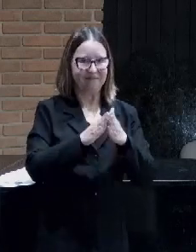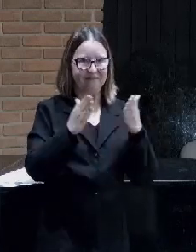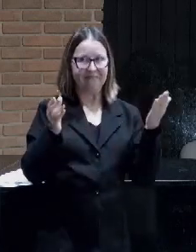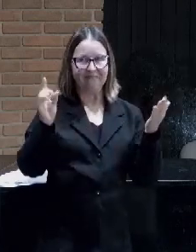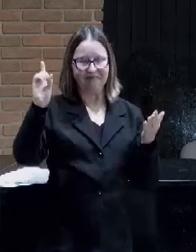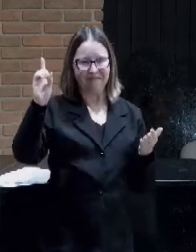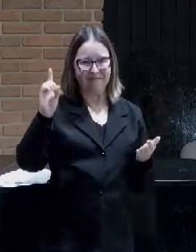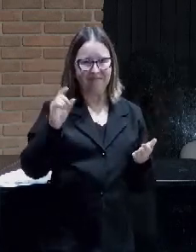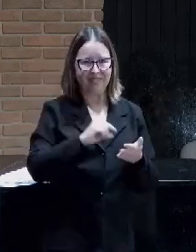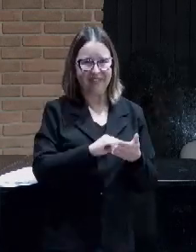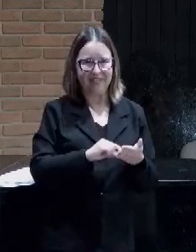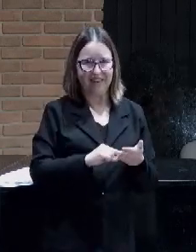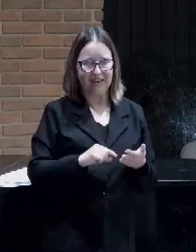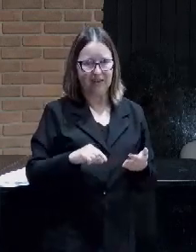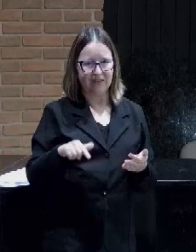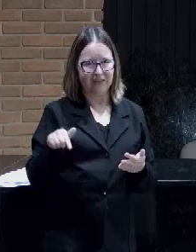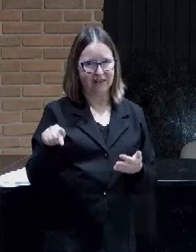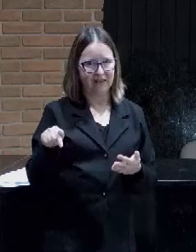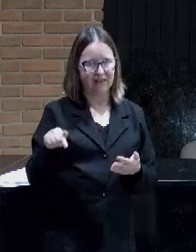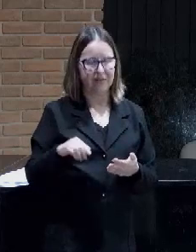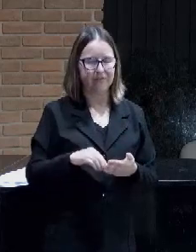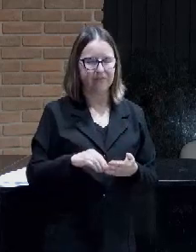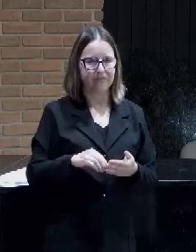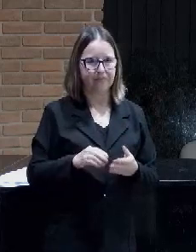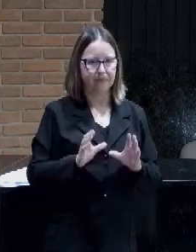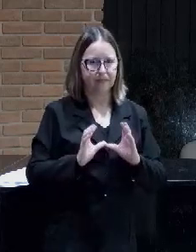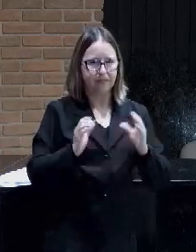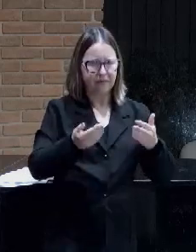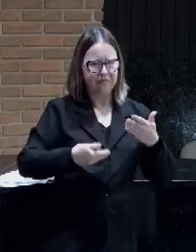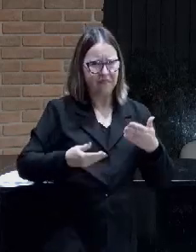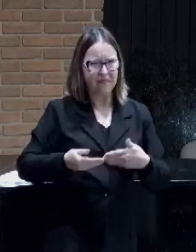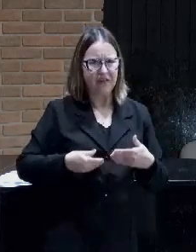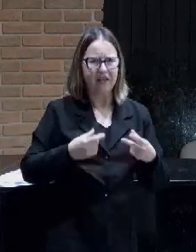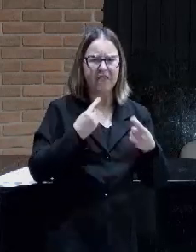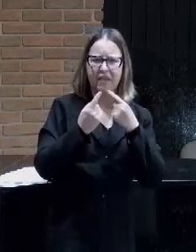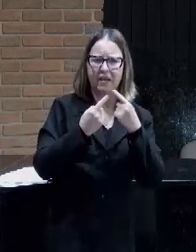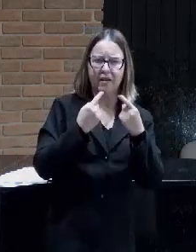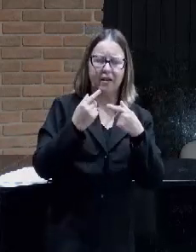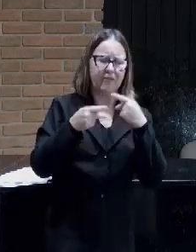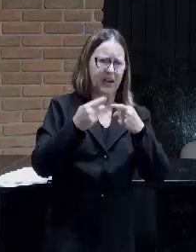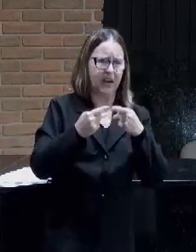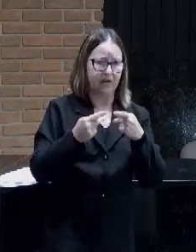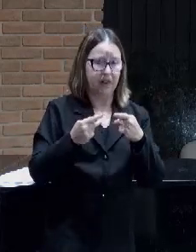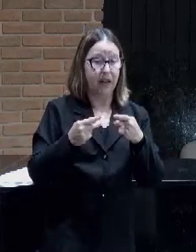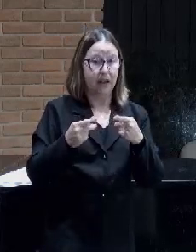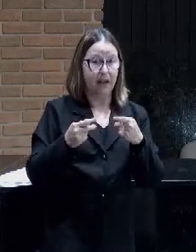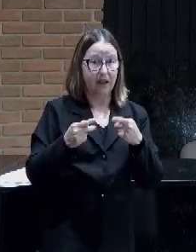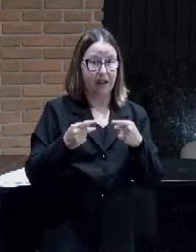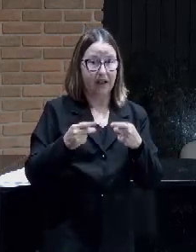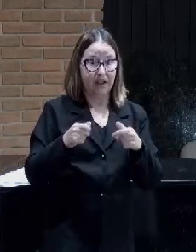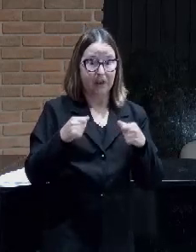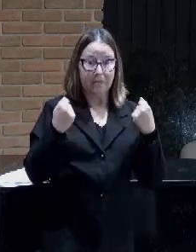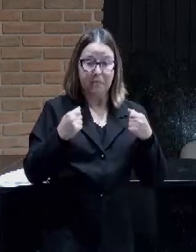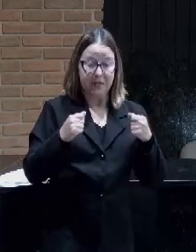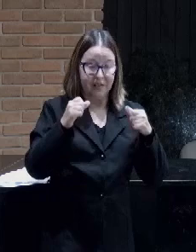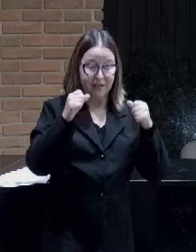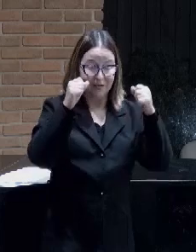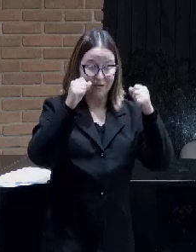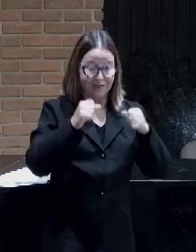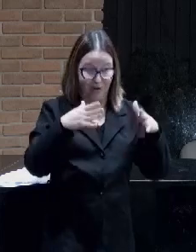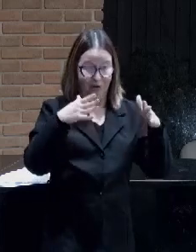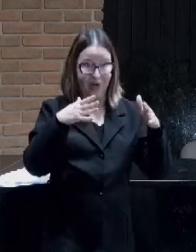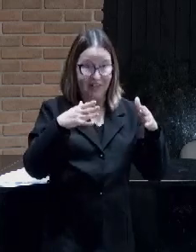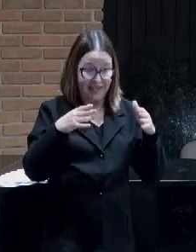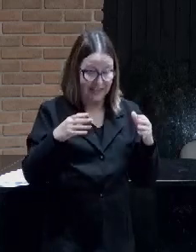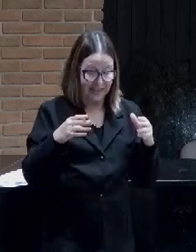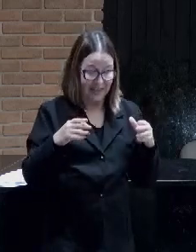No verso 7 e no verso 8. Os marinheiros diziam uns aos outros: vamos lançar sortes para descobrir quem é o culpado desse mal que caiu sobre